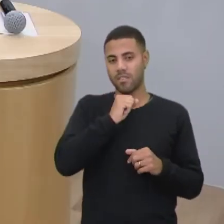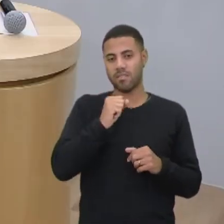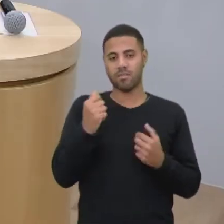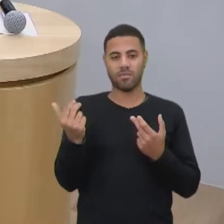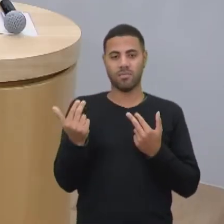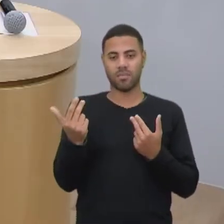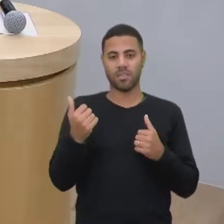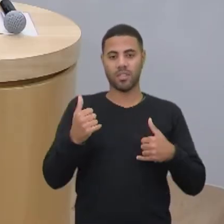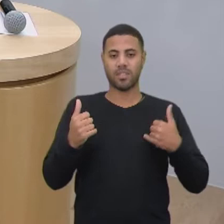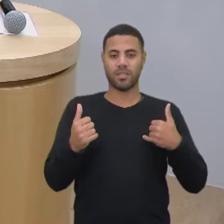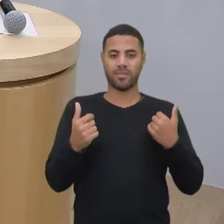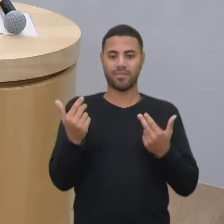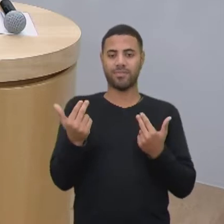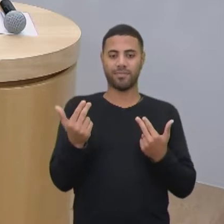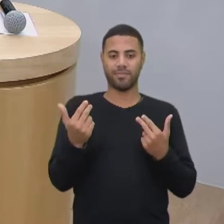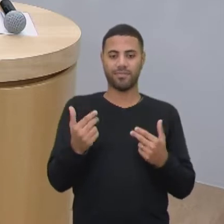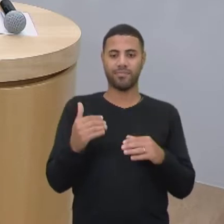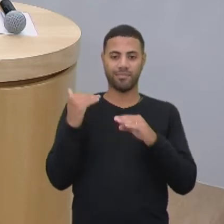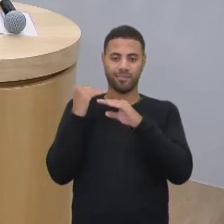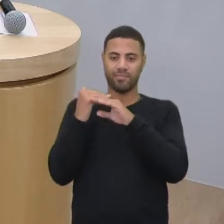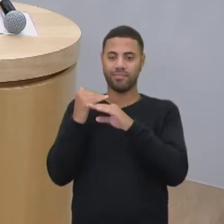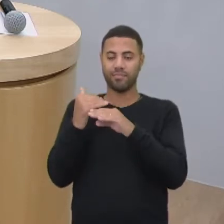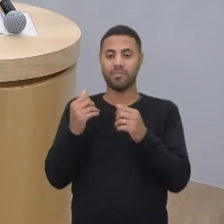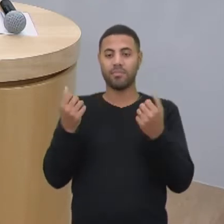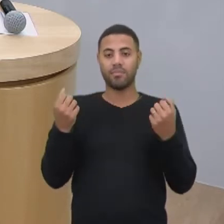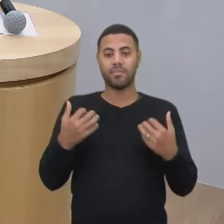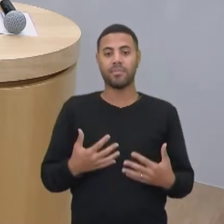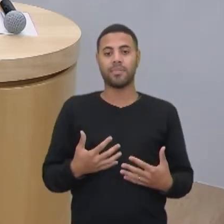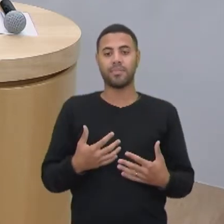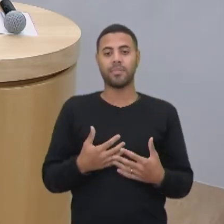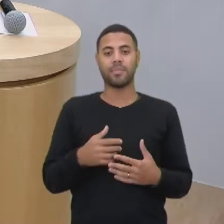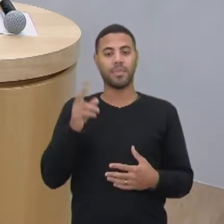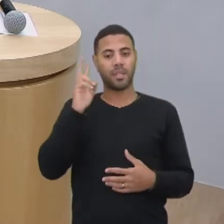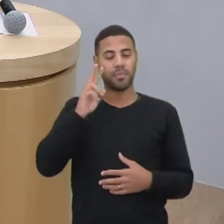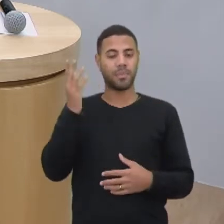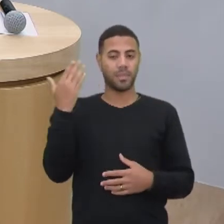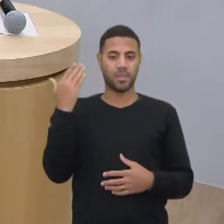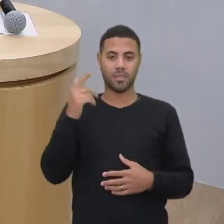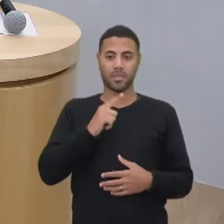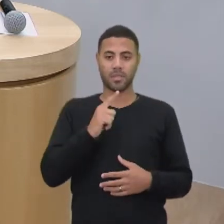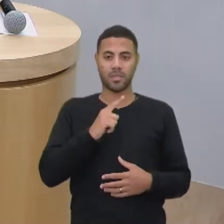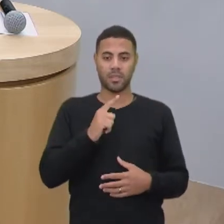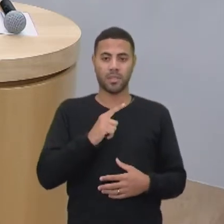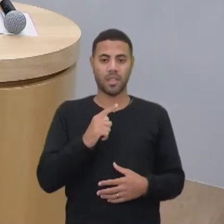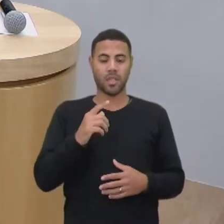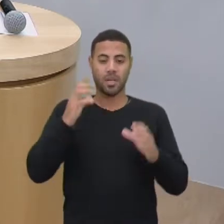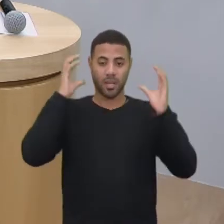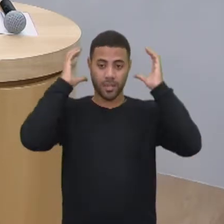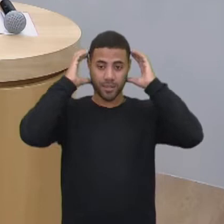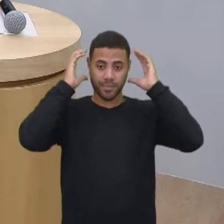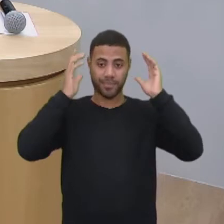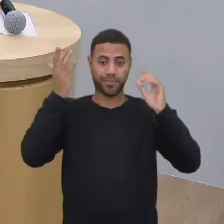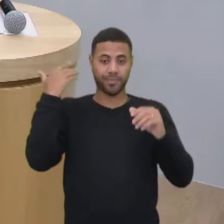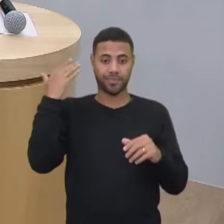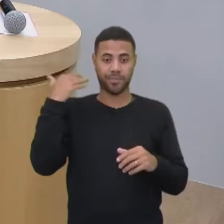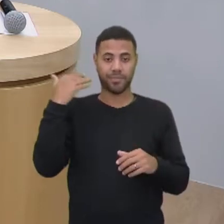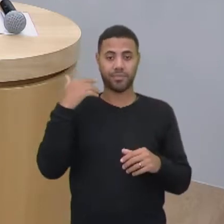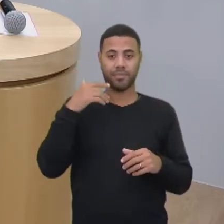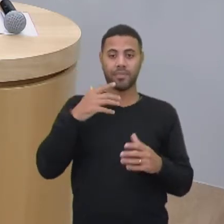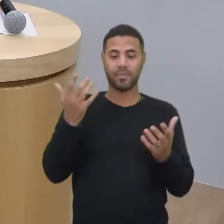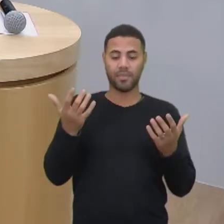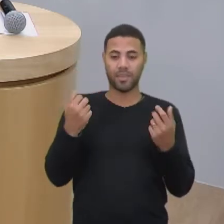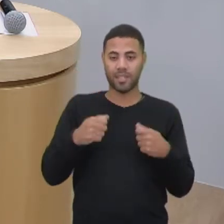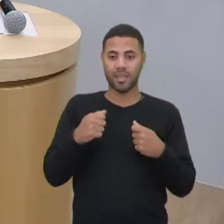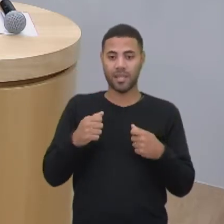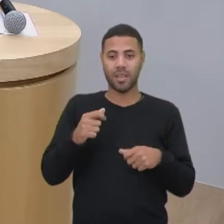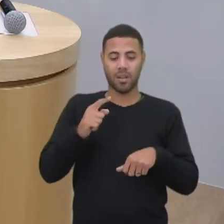a idade. A gente está na mesma idade, Mesma faixa etária. Mesma faixa etária. E lembra quando a gente tinha essas coisas, por exemplo, em rádio? Eu tinha muito programa de rádio que às vezes você queria ouvir, você tinha que